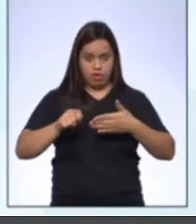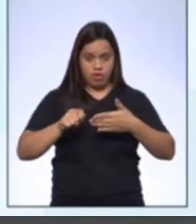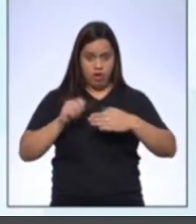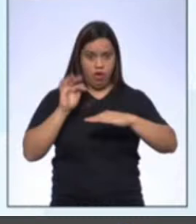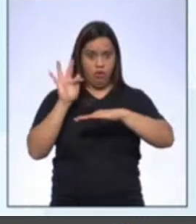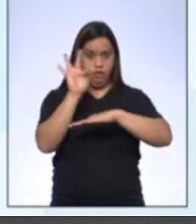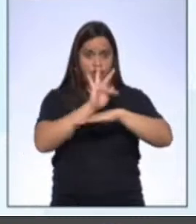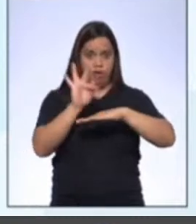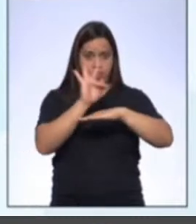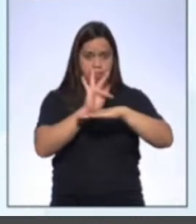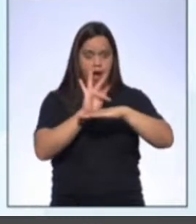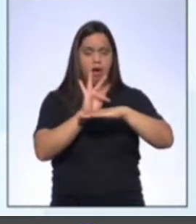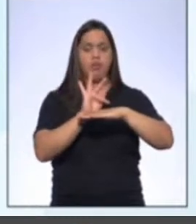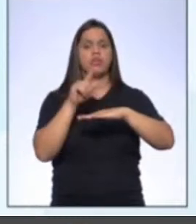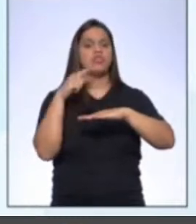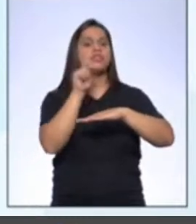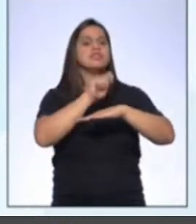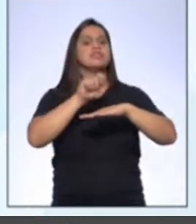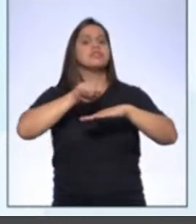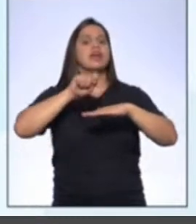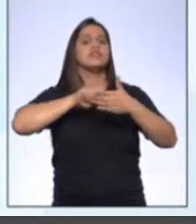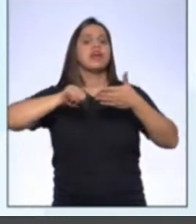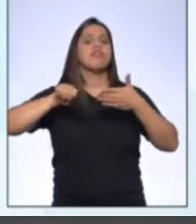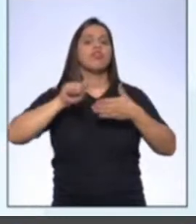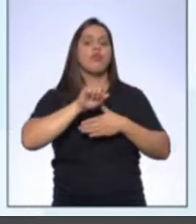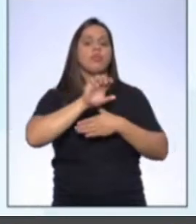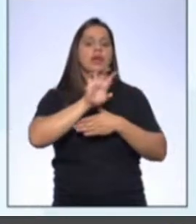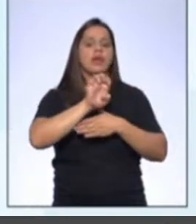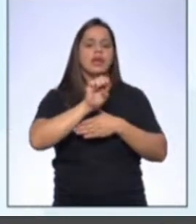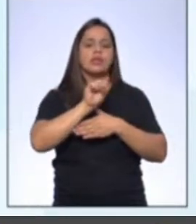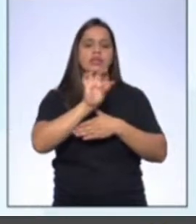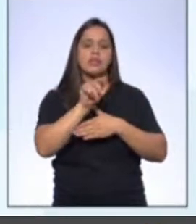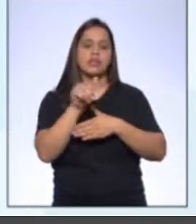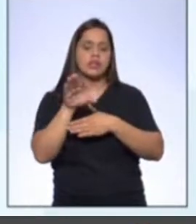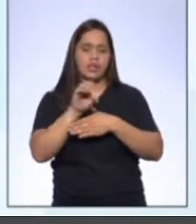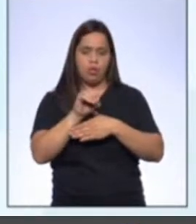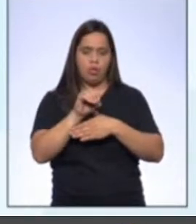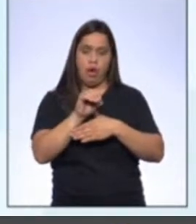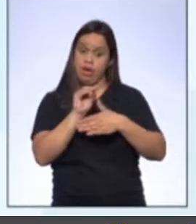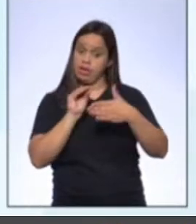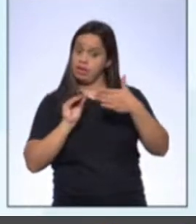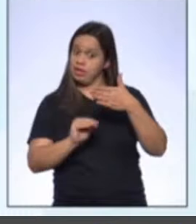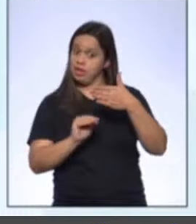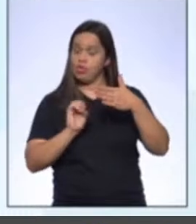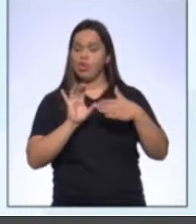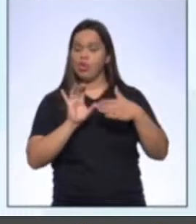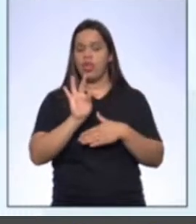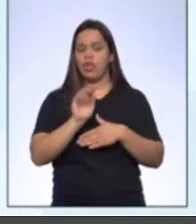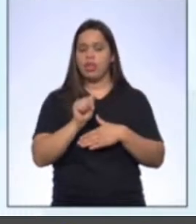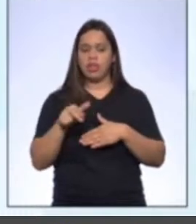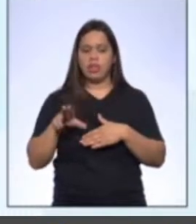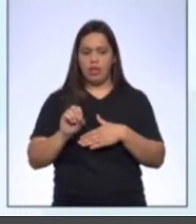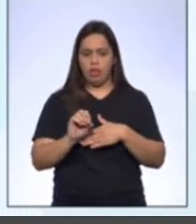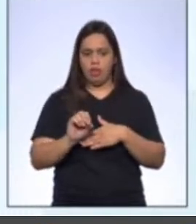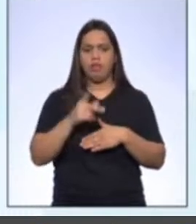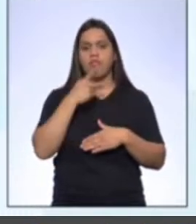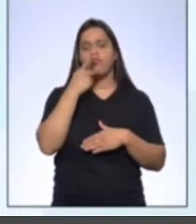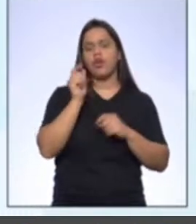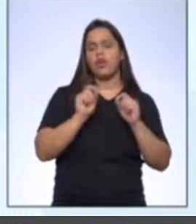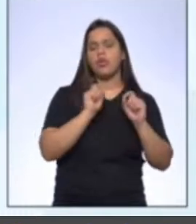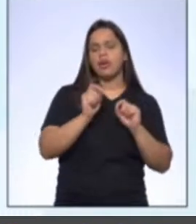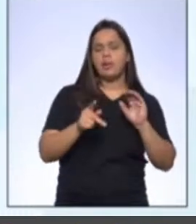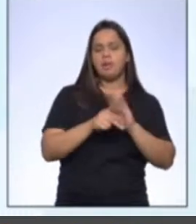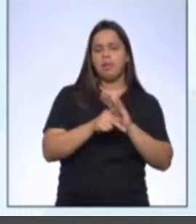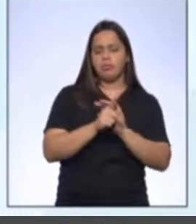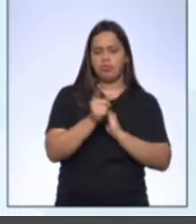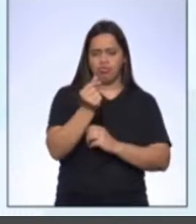E aí está só o tão, né? Sua mala de dinheiro. Ora, Veja aí, tá bem oral o negócio, né? Dinheiro. A gente fala dinheiro, não